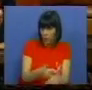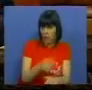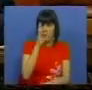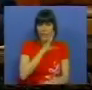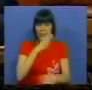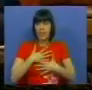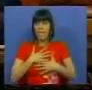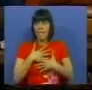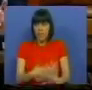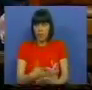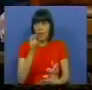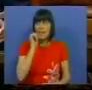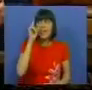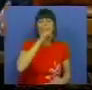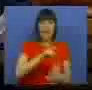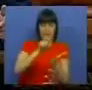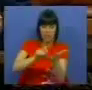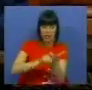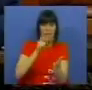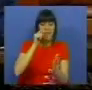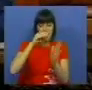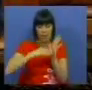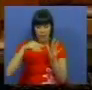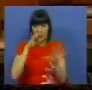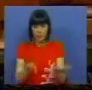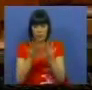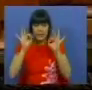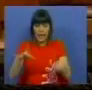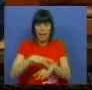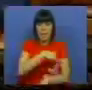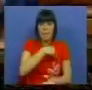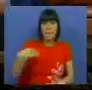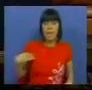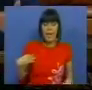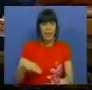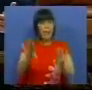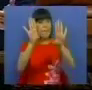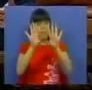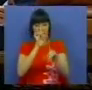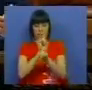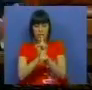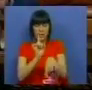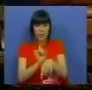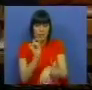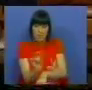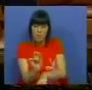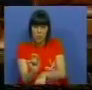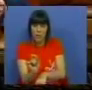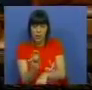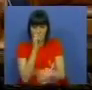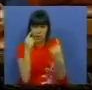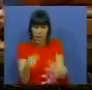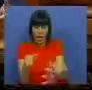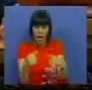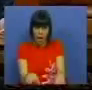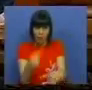se a vontade de quem a escreve, de quem a subscreve, for igual à do médico. Mas mesmo nesse momento, se ela existir